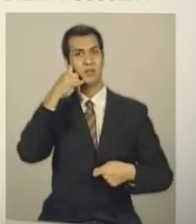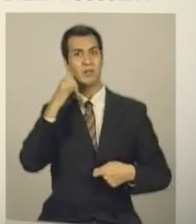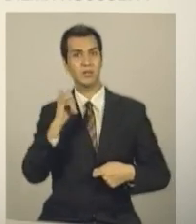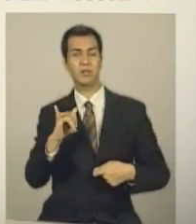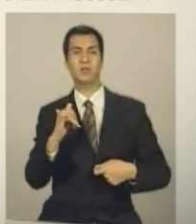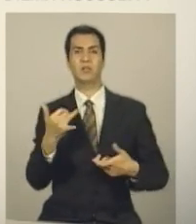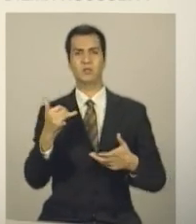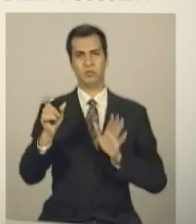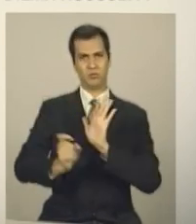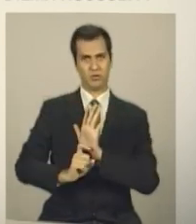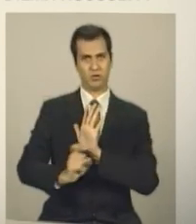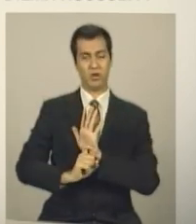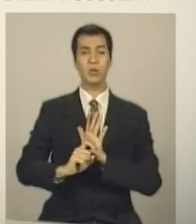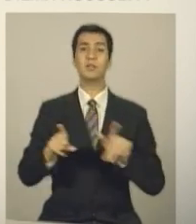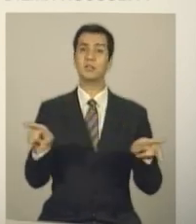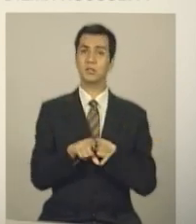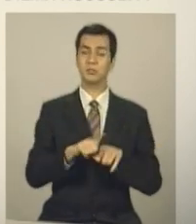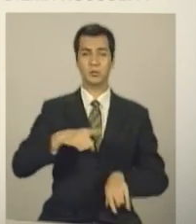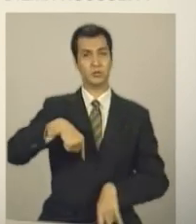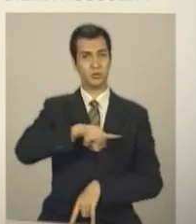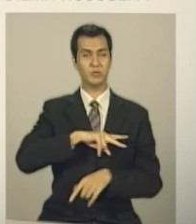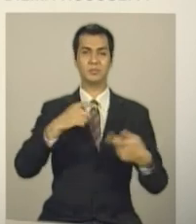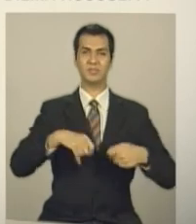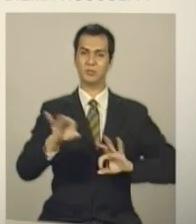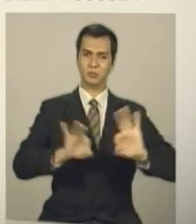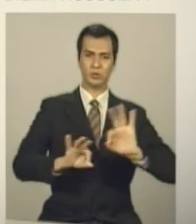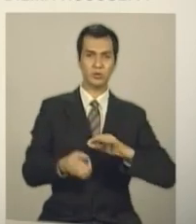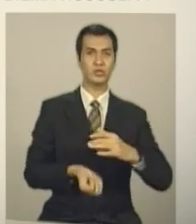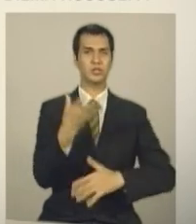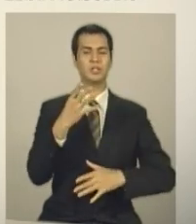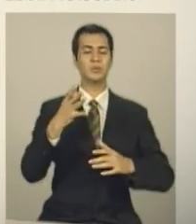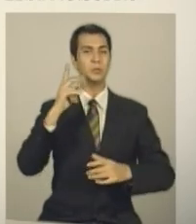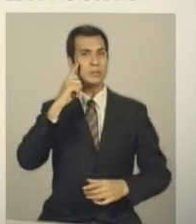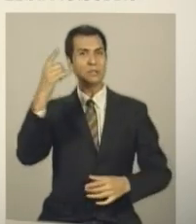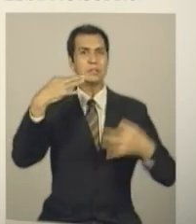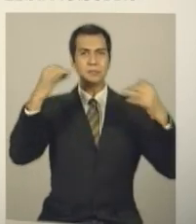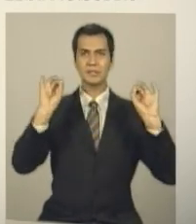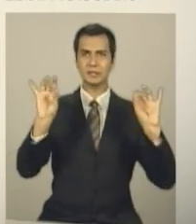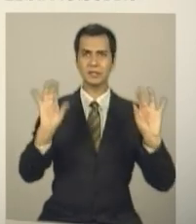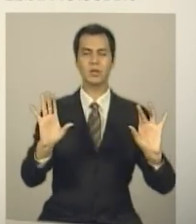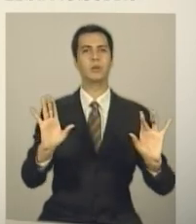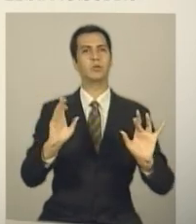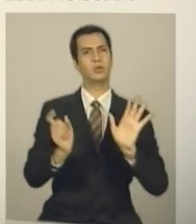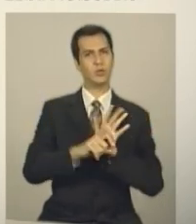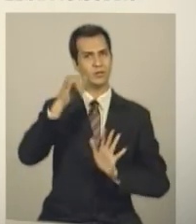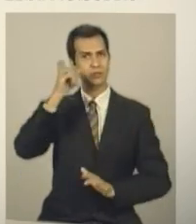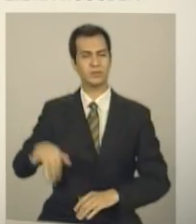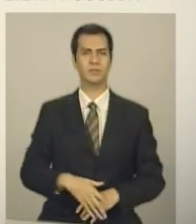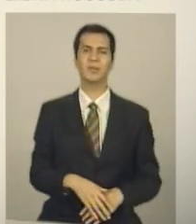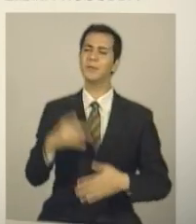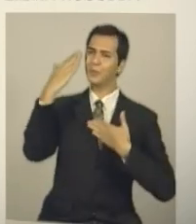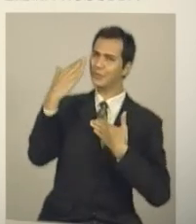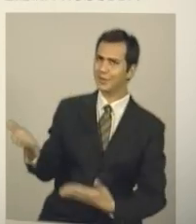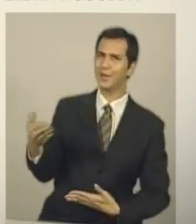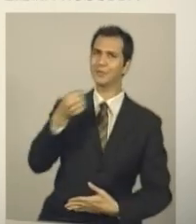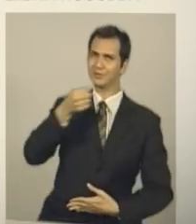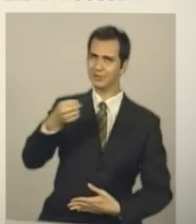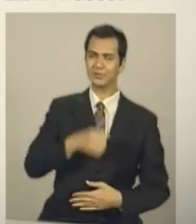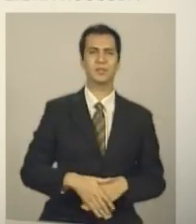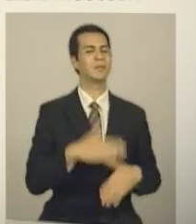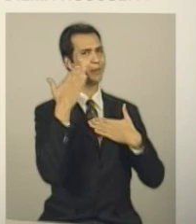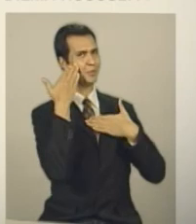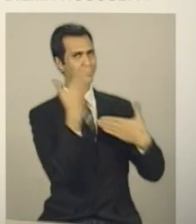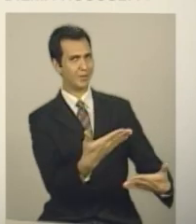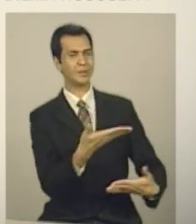criativa de enfrentamento das drogas e é isso que estamos fazendo presidenta obrigado por mais esse café Eu é que